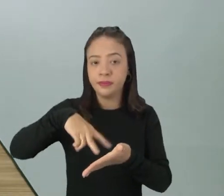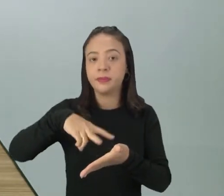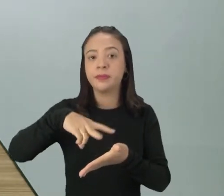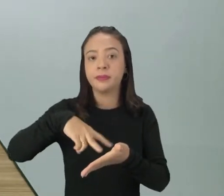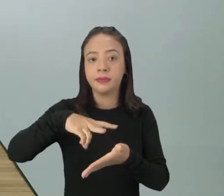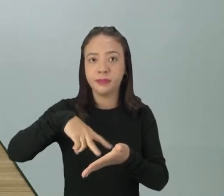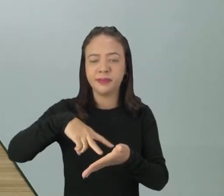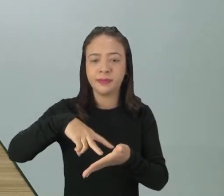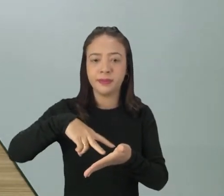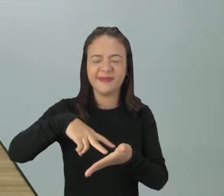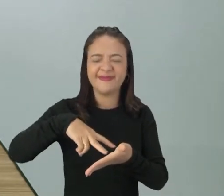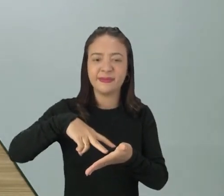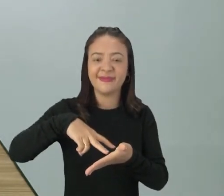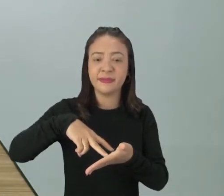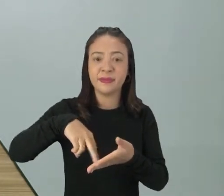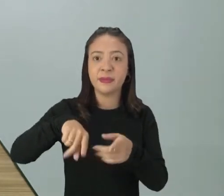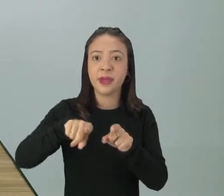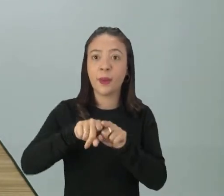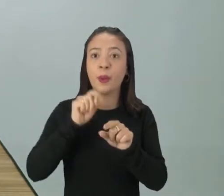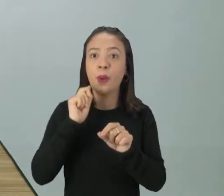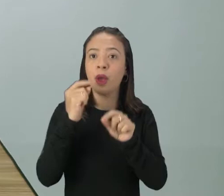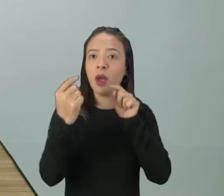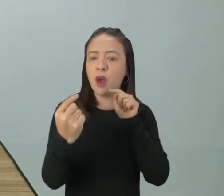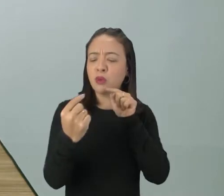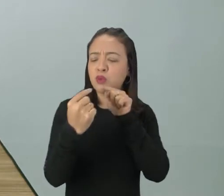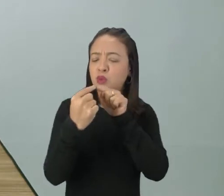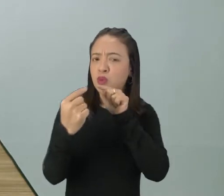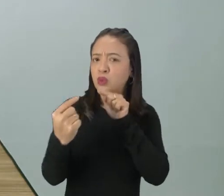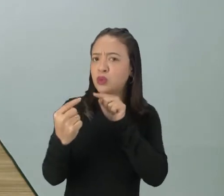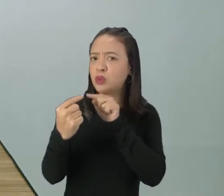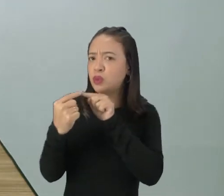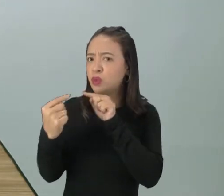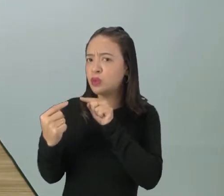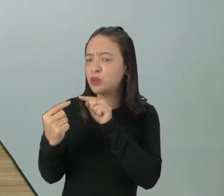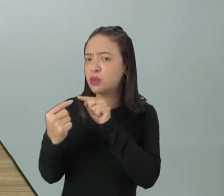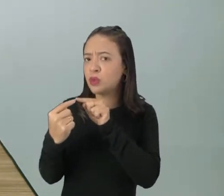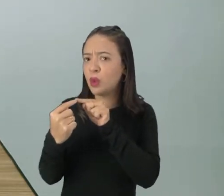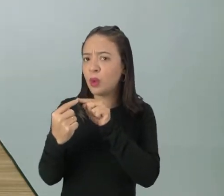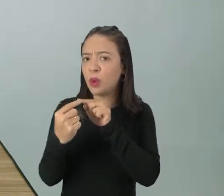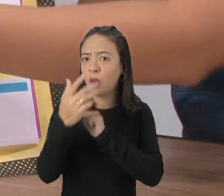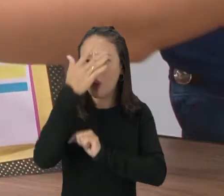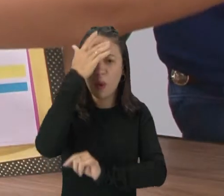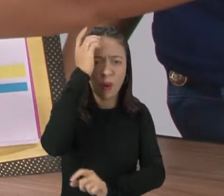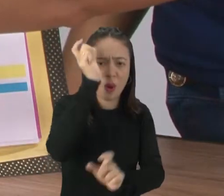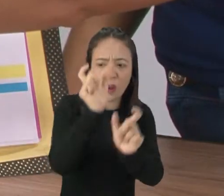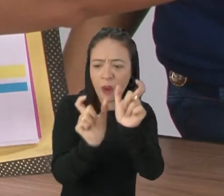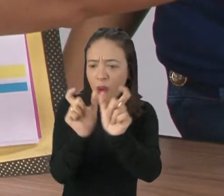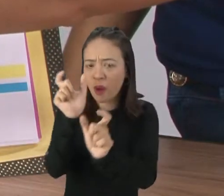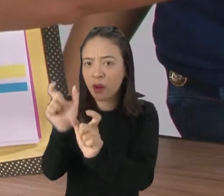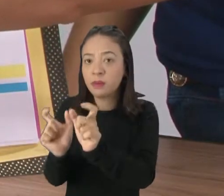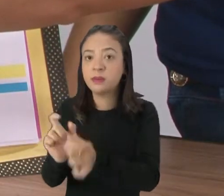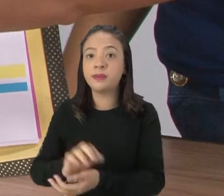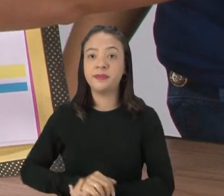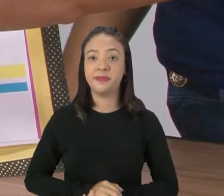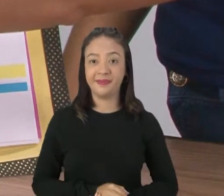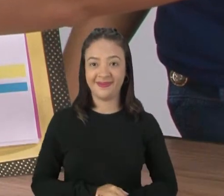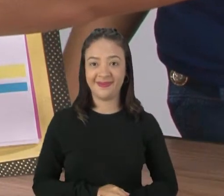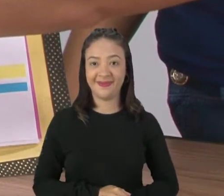frases e vamos ligar de acordo com os personagens. Vamos lá. A